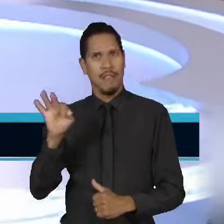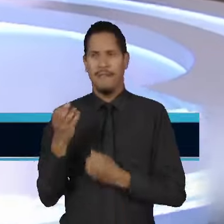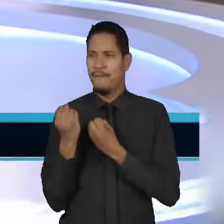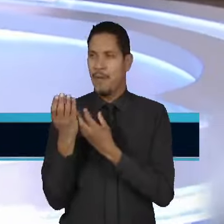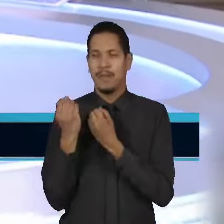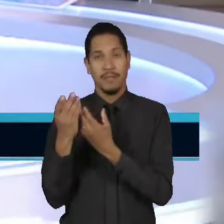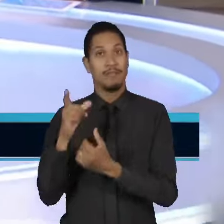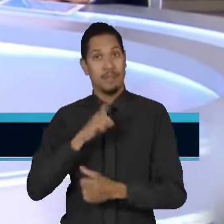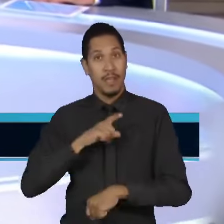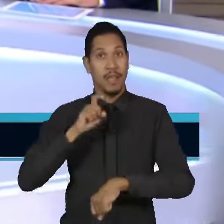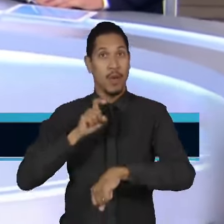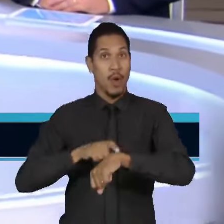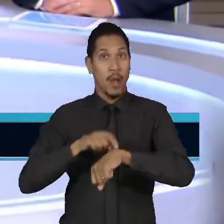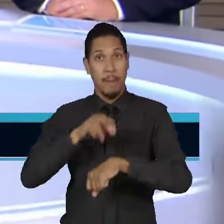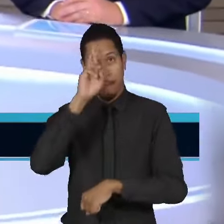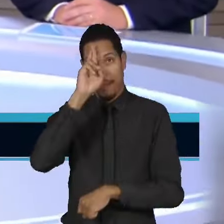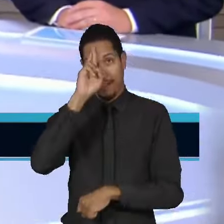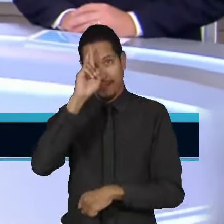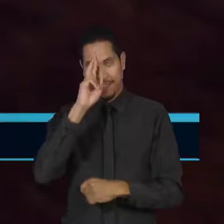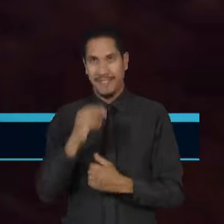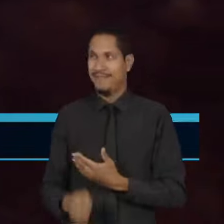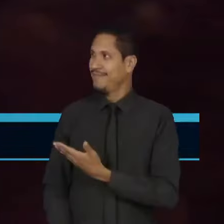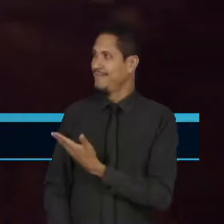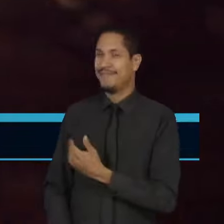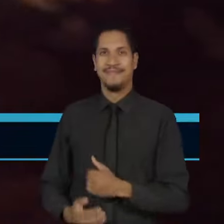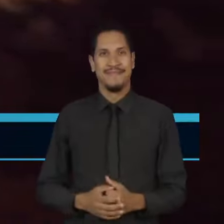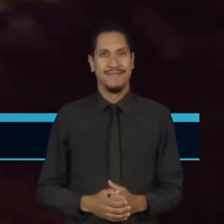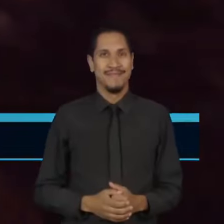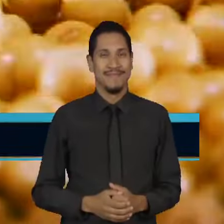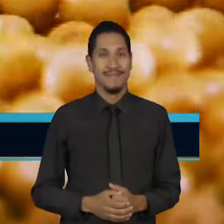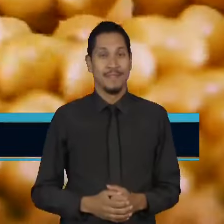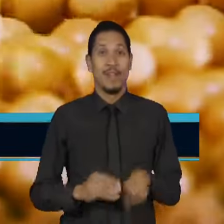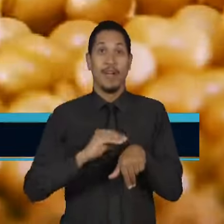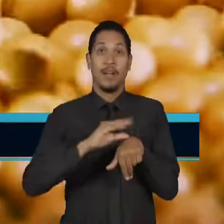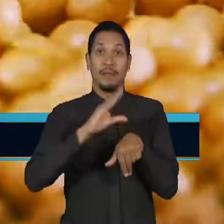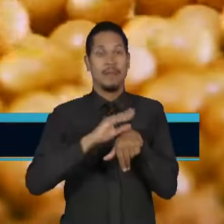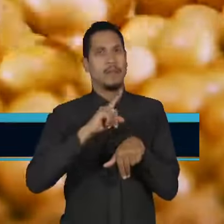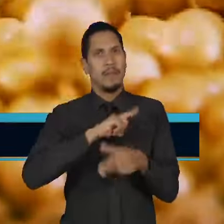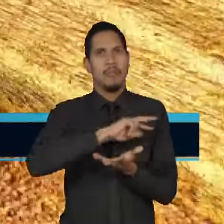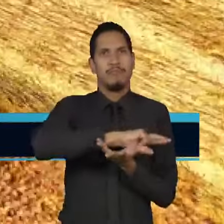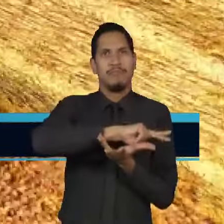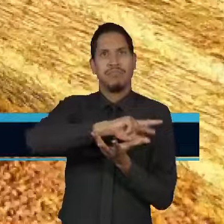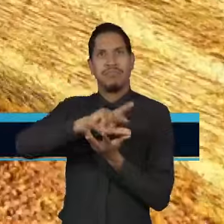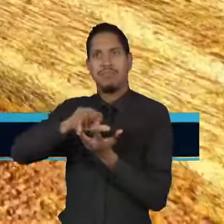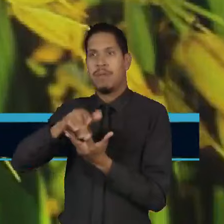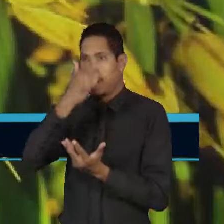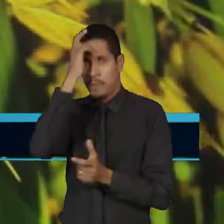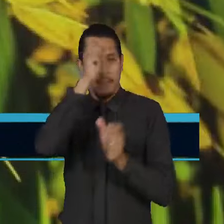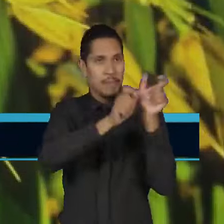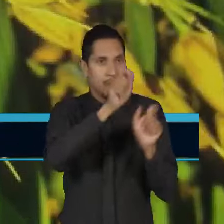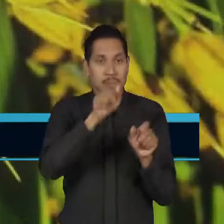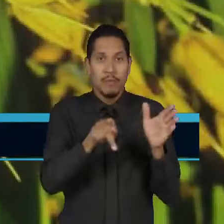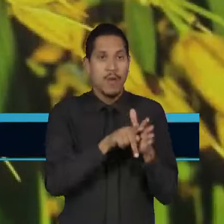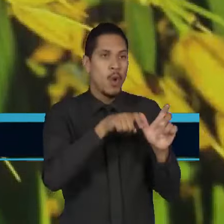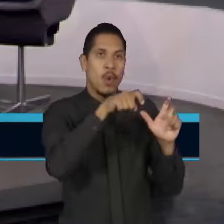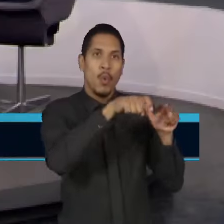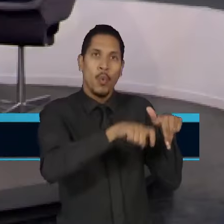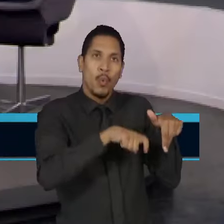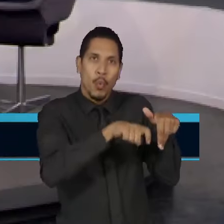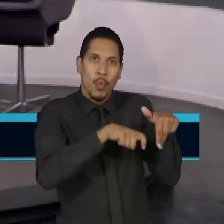informação na hora do almoço. Bem-vindo ao Jornal da Tarde. A emissora aposta num público variado, que passa pelo campo com